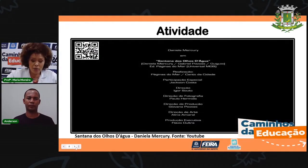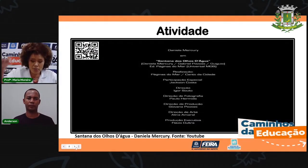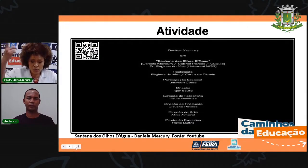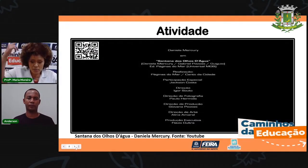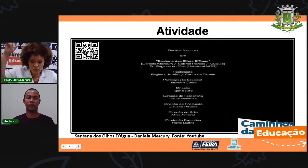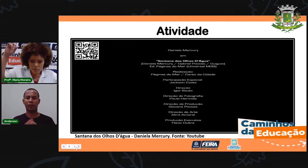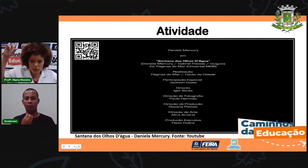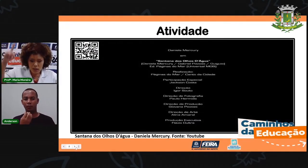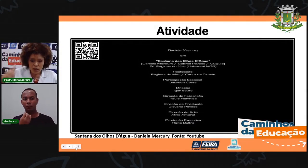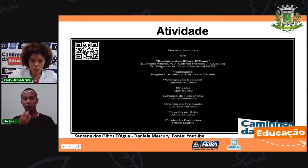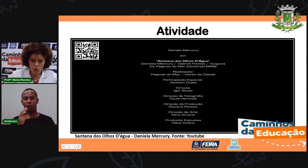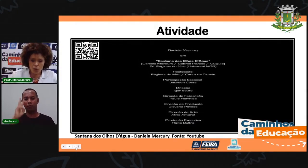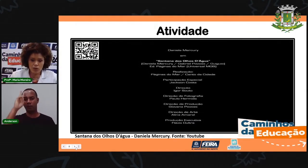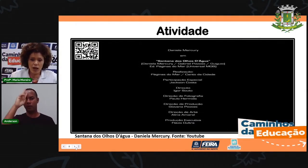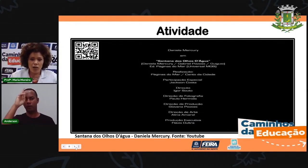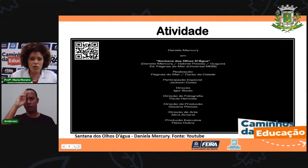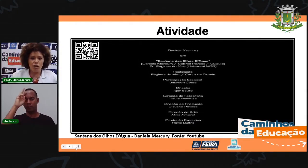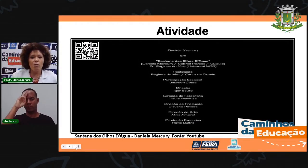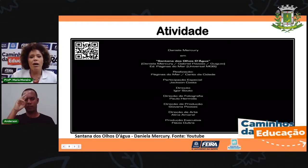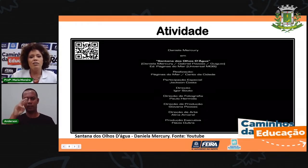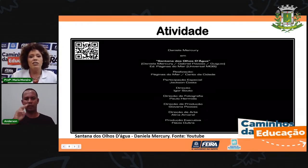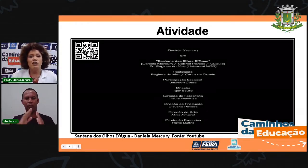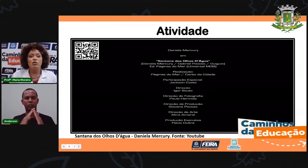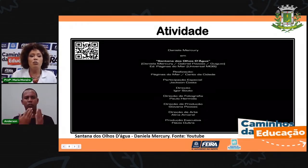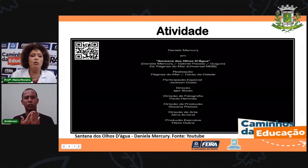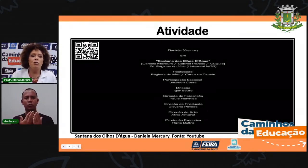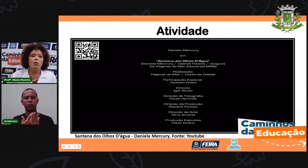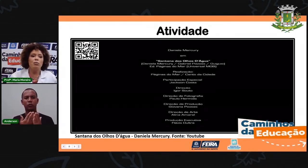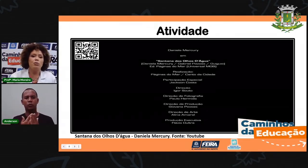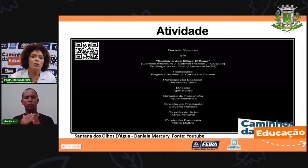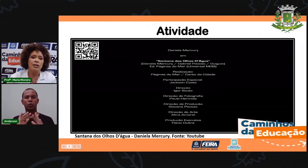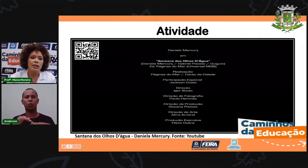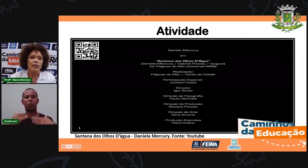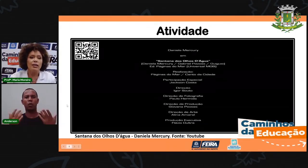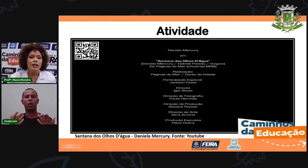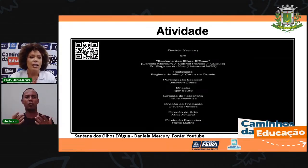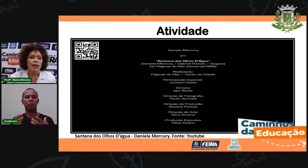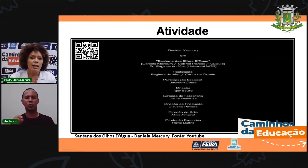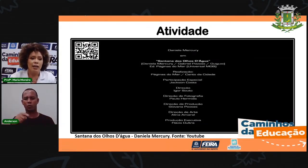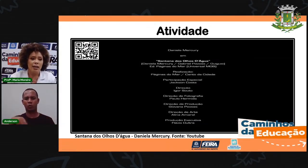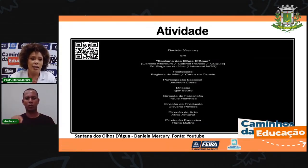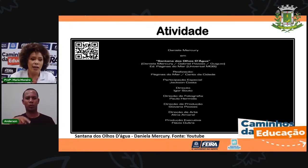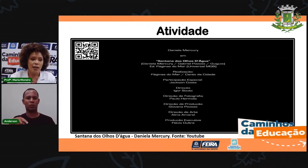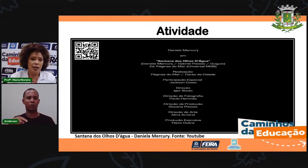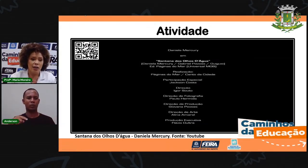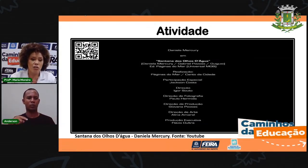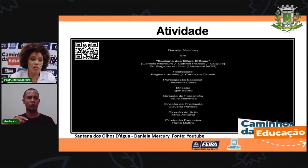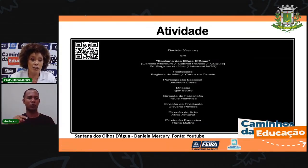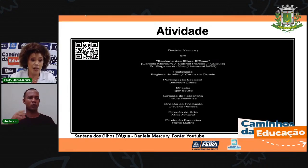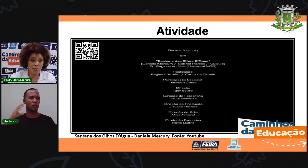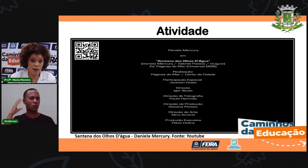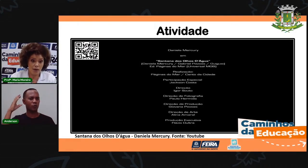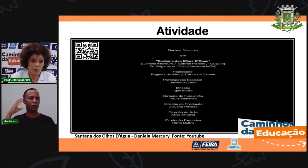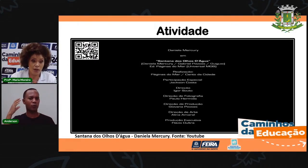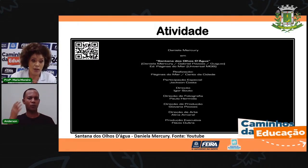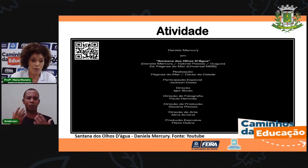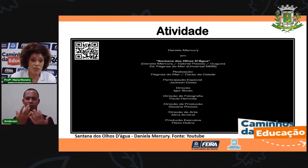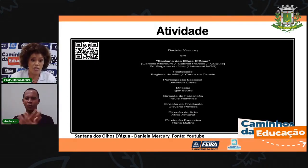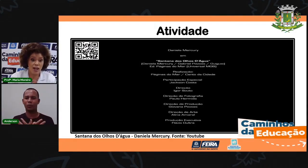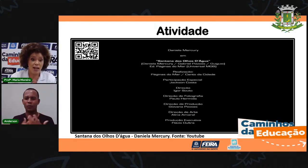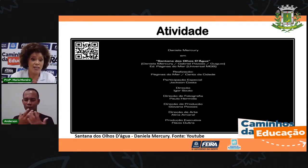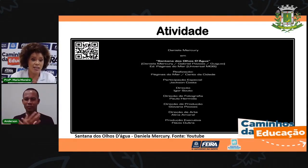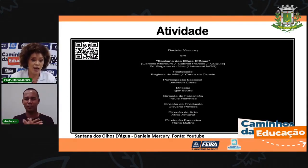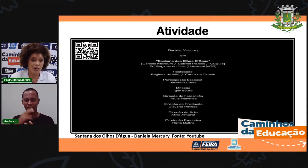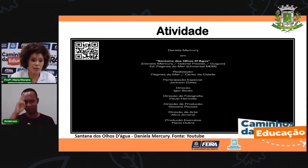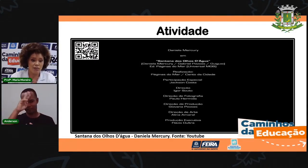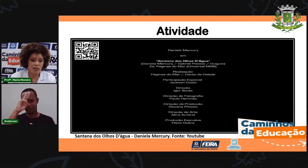Bom, lembram que uma outra aula de linguagens a gente ouviu uma música de Daniela Mercury e que